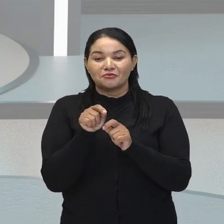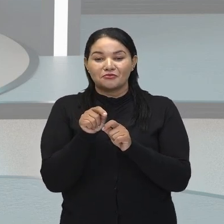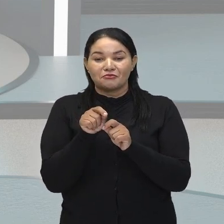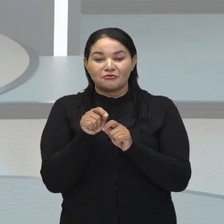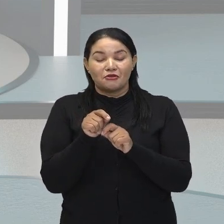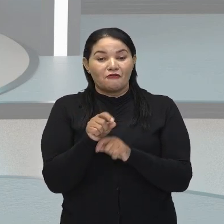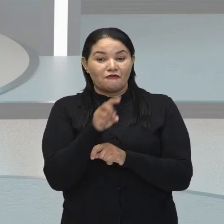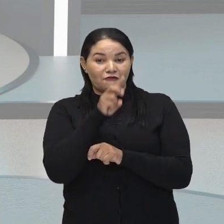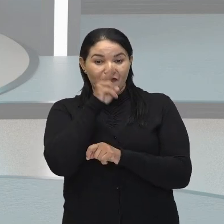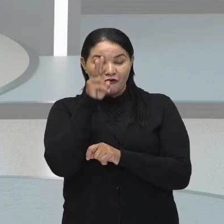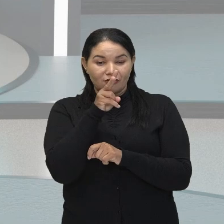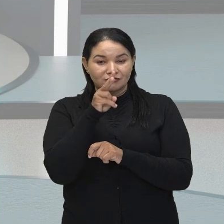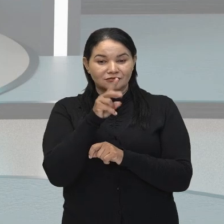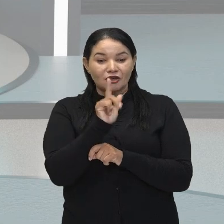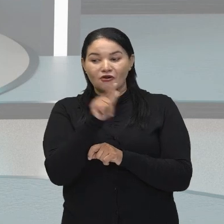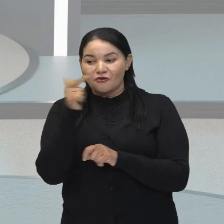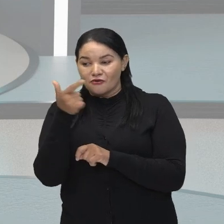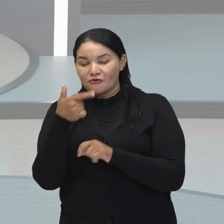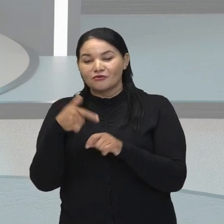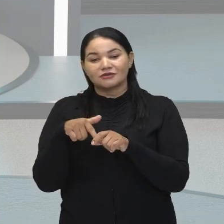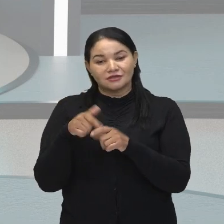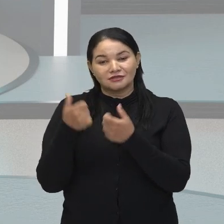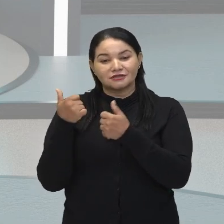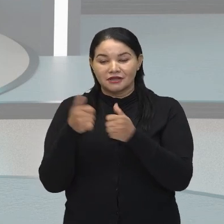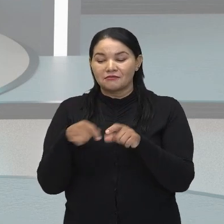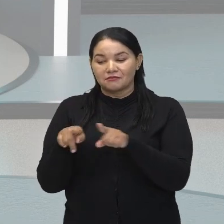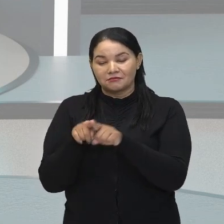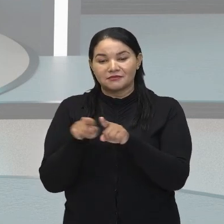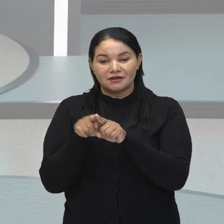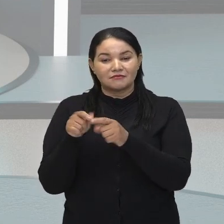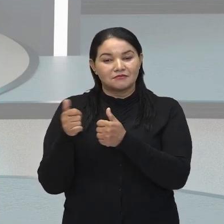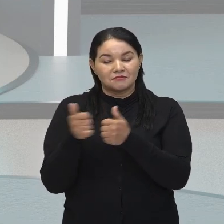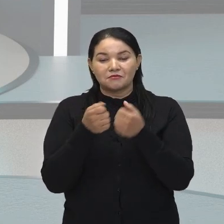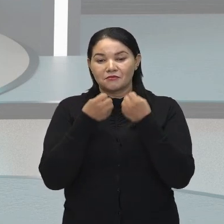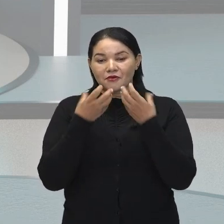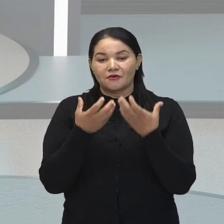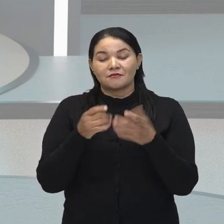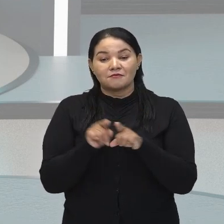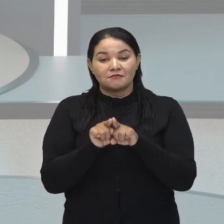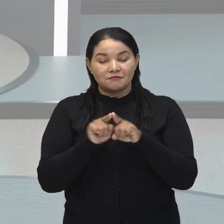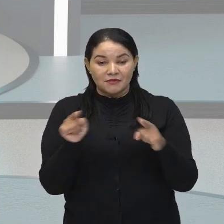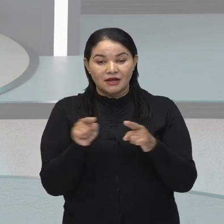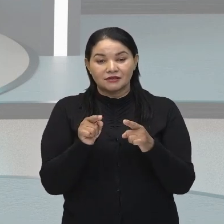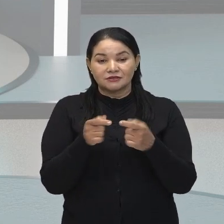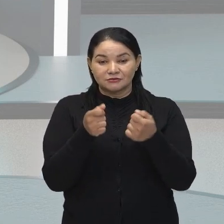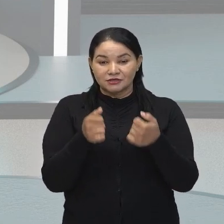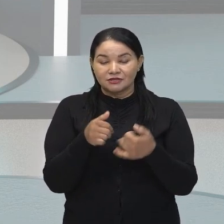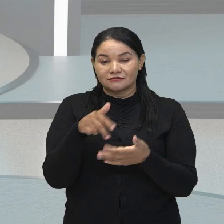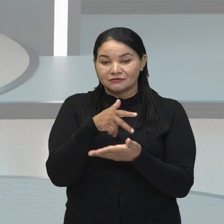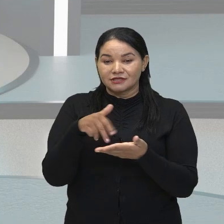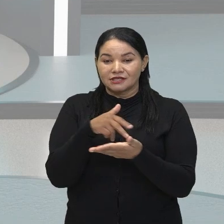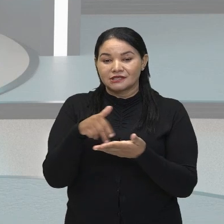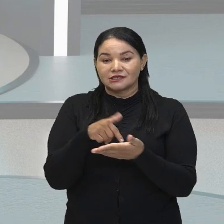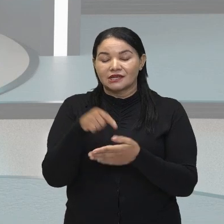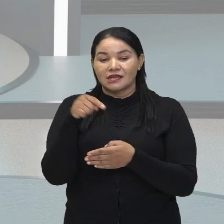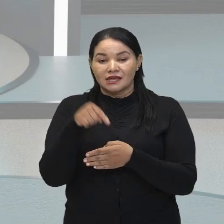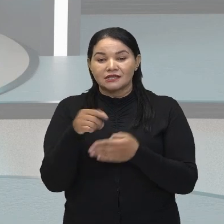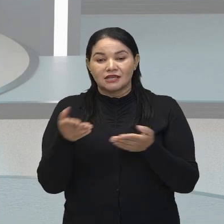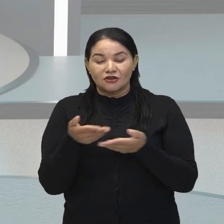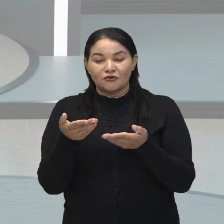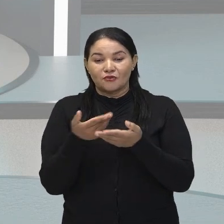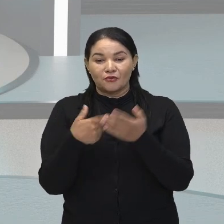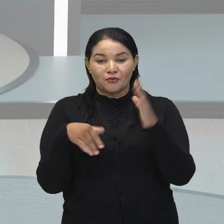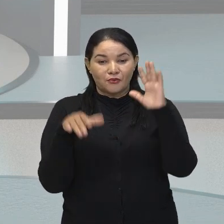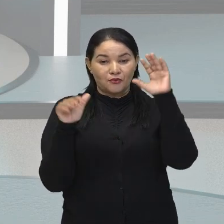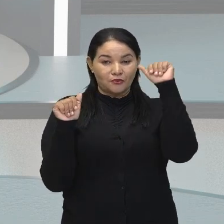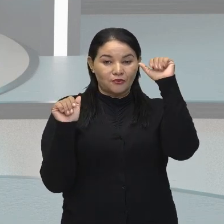forte. Não que as outras não sejam. Mas, quando falamos dessa questão da dança flamenca,